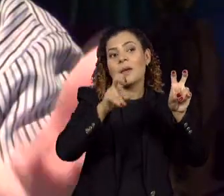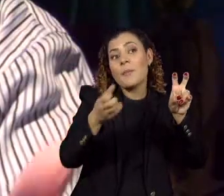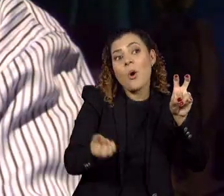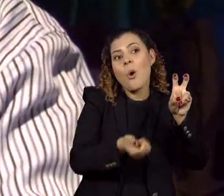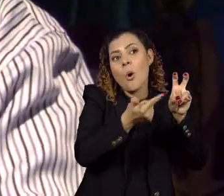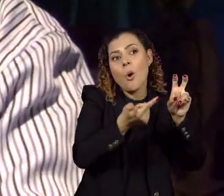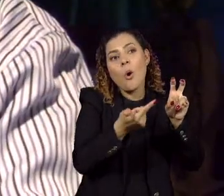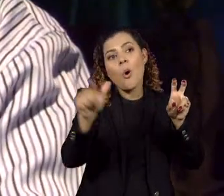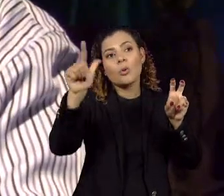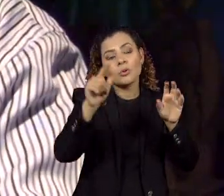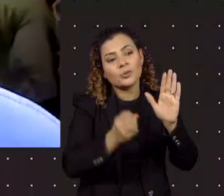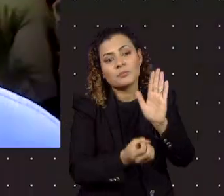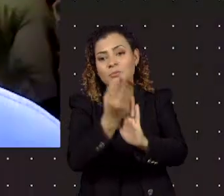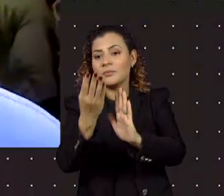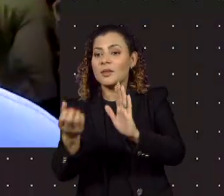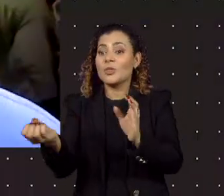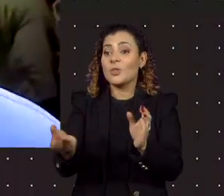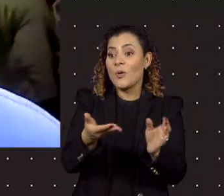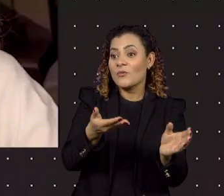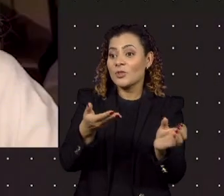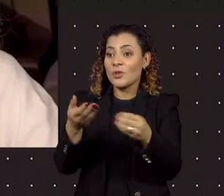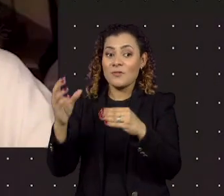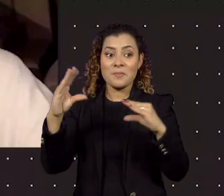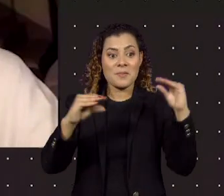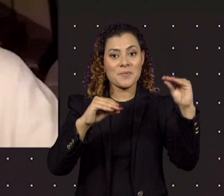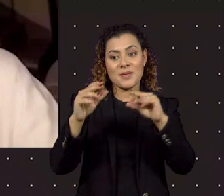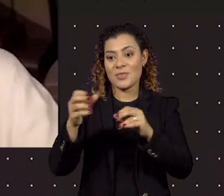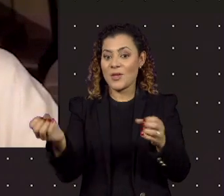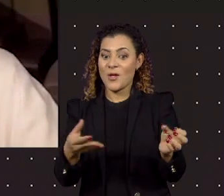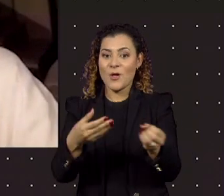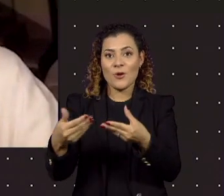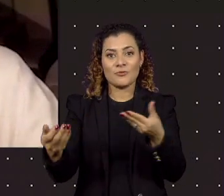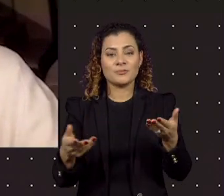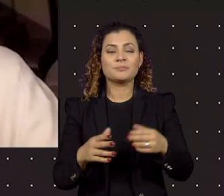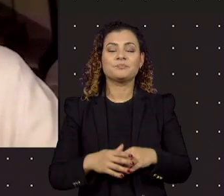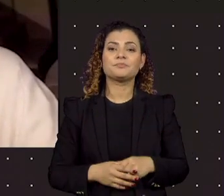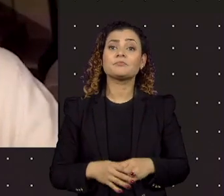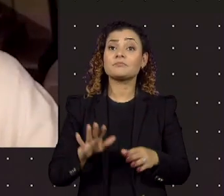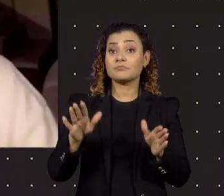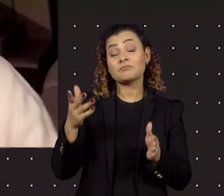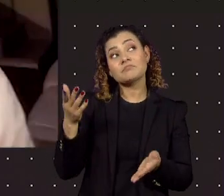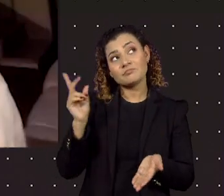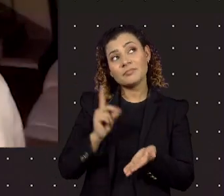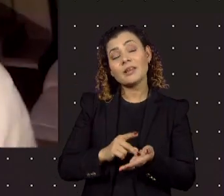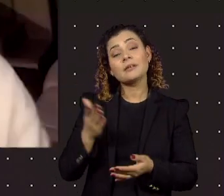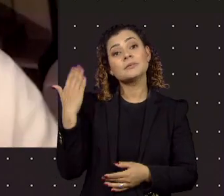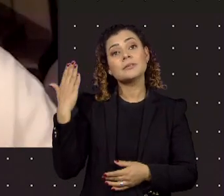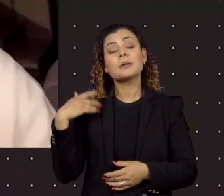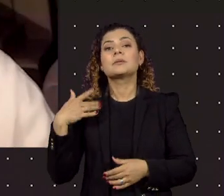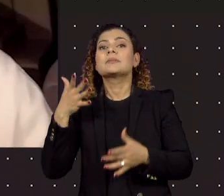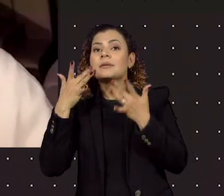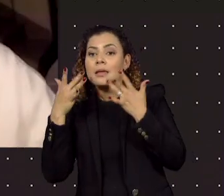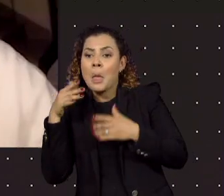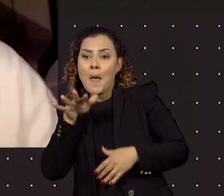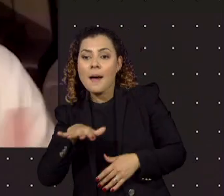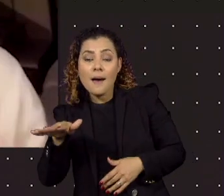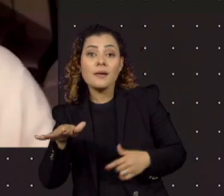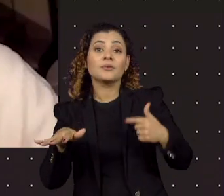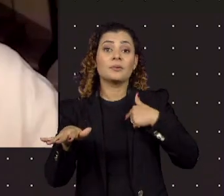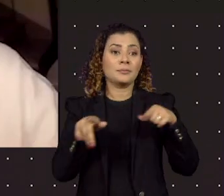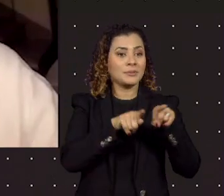um espetáculo novo. E aí, sabe, Atílio, a gente... Porque ele era de teatro, eu